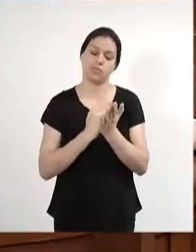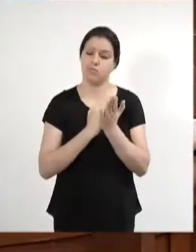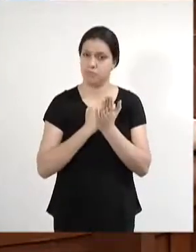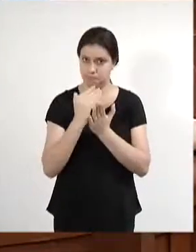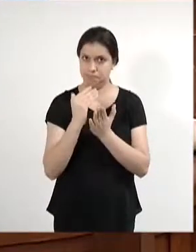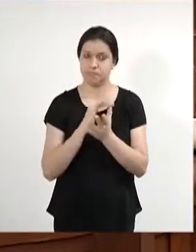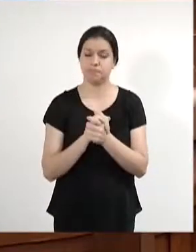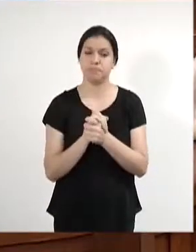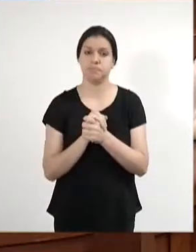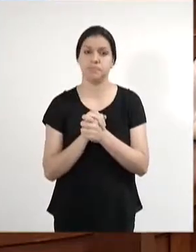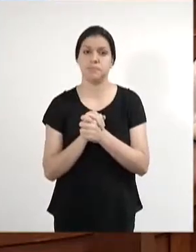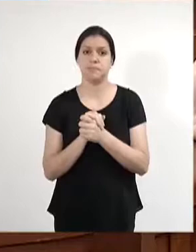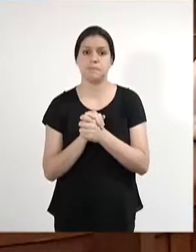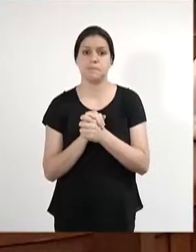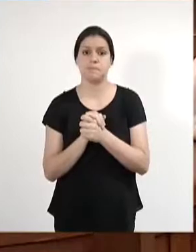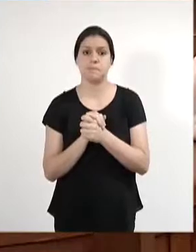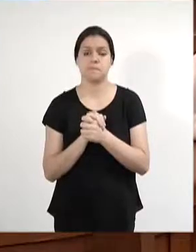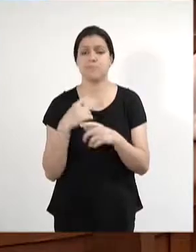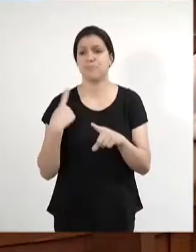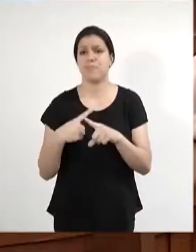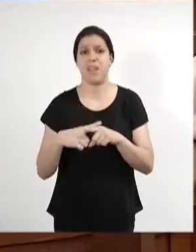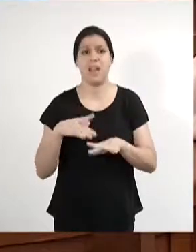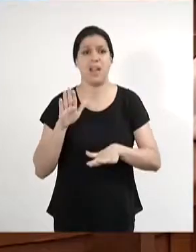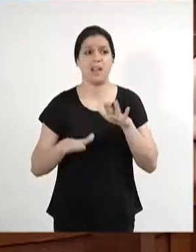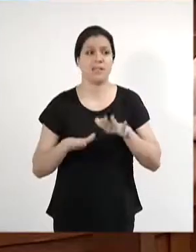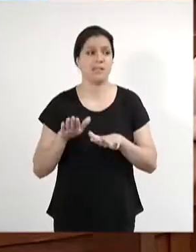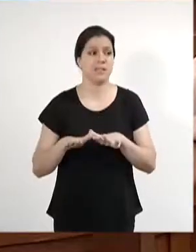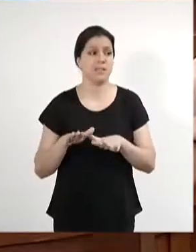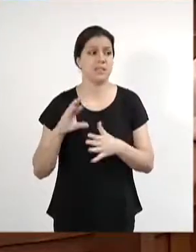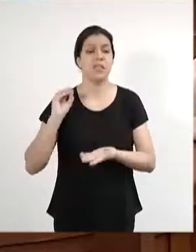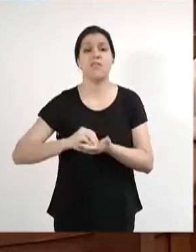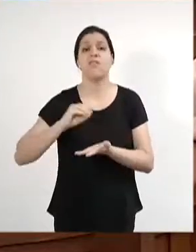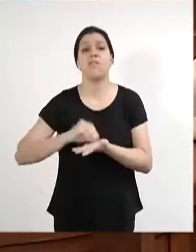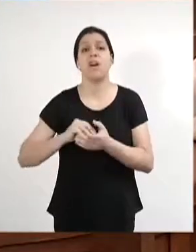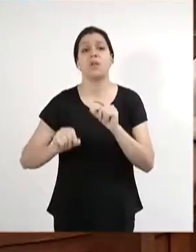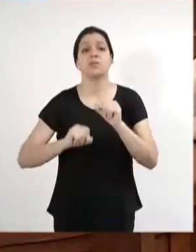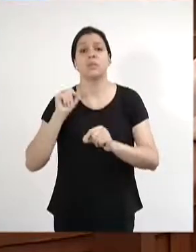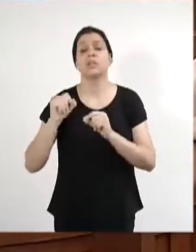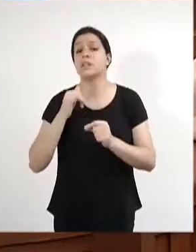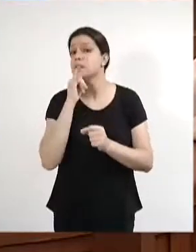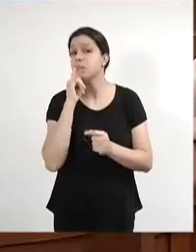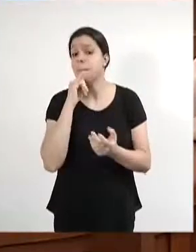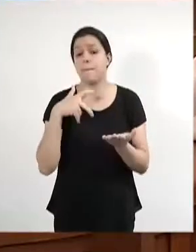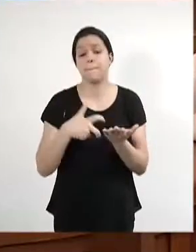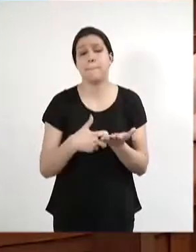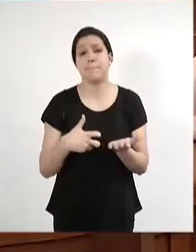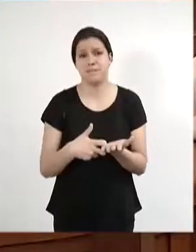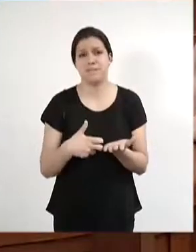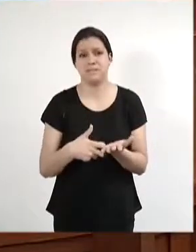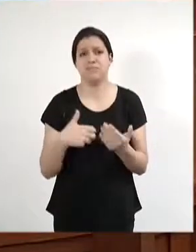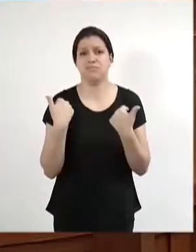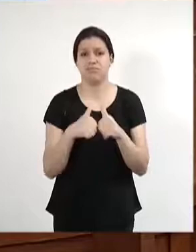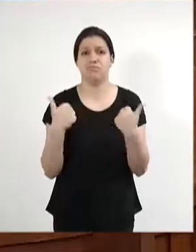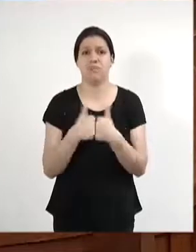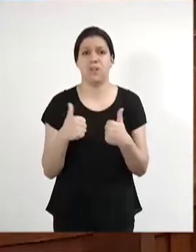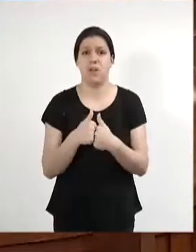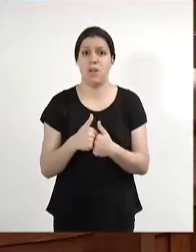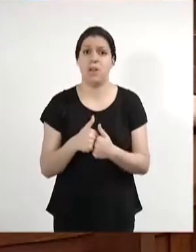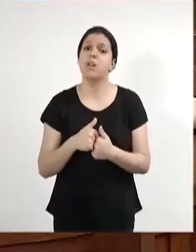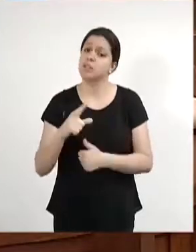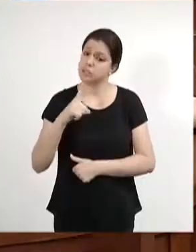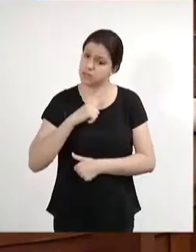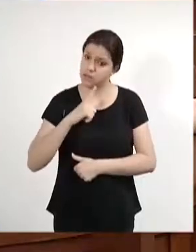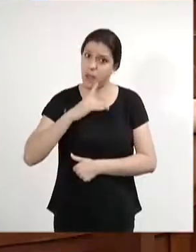início, o não cumprimento das passagens para os idosos. A pessoa idosa tem